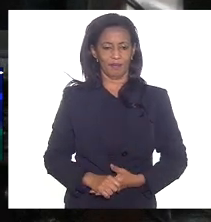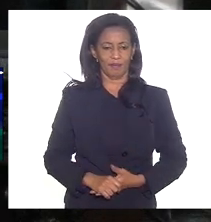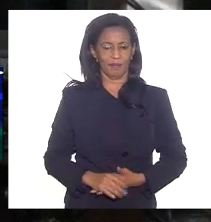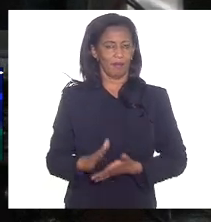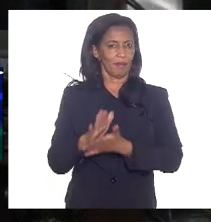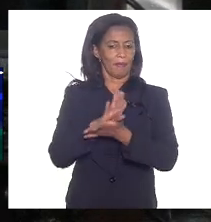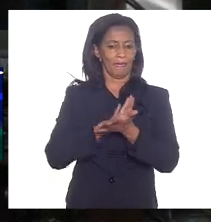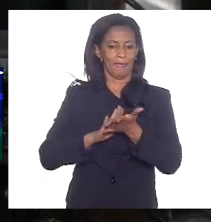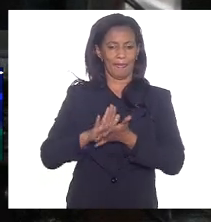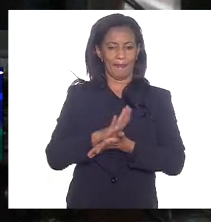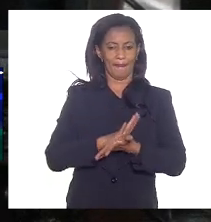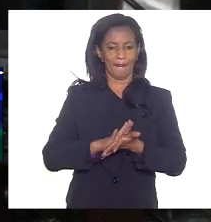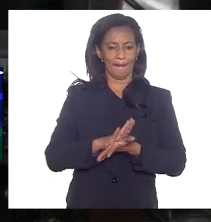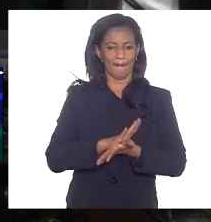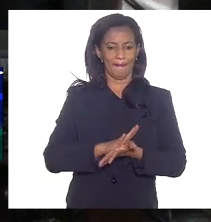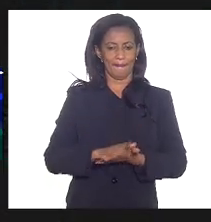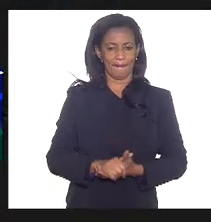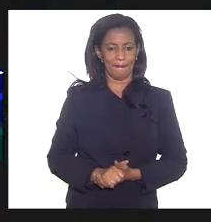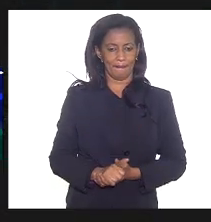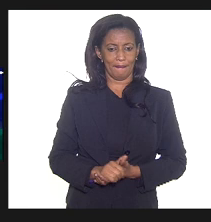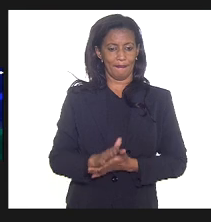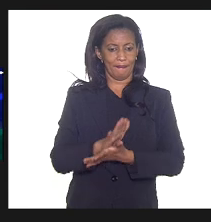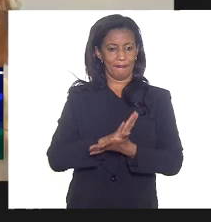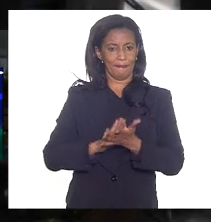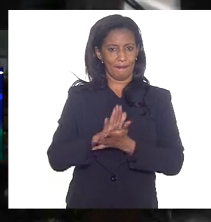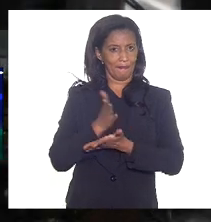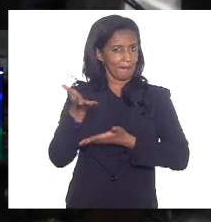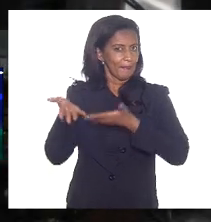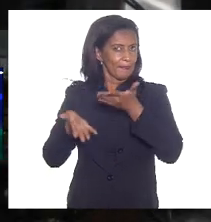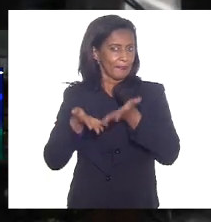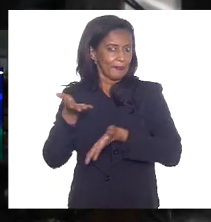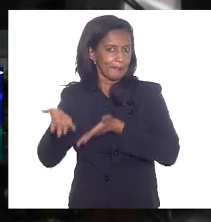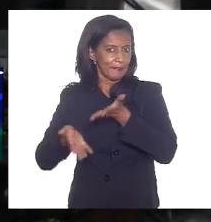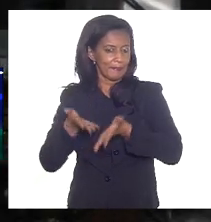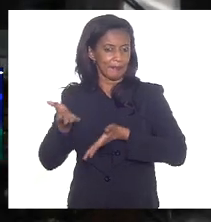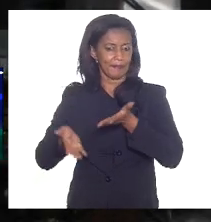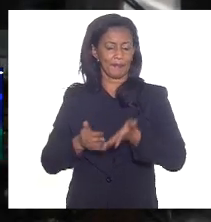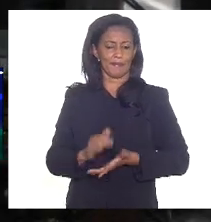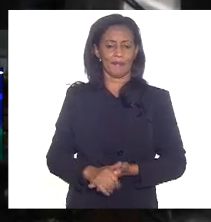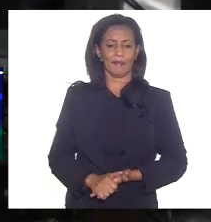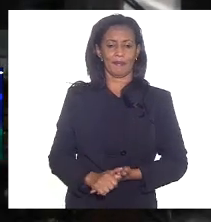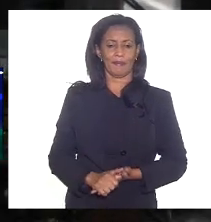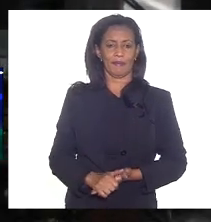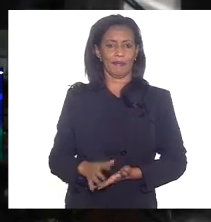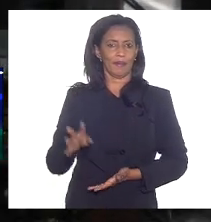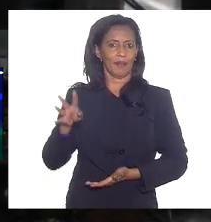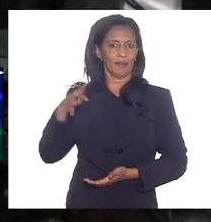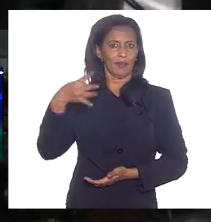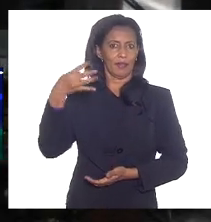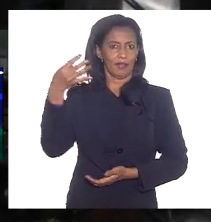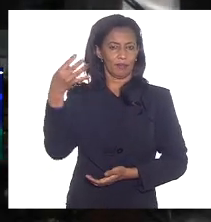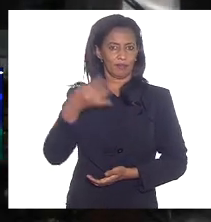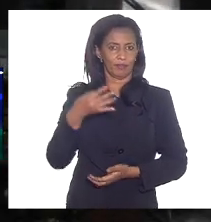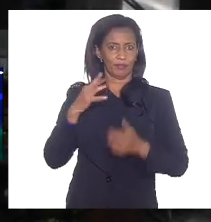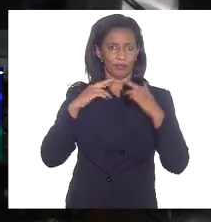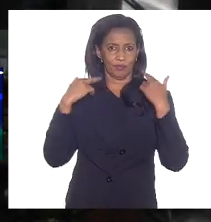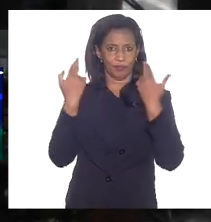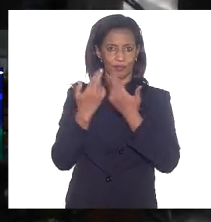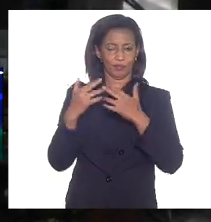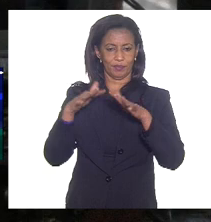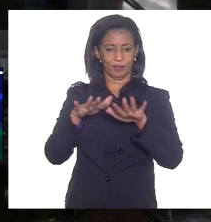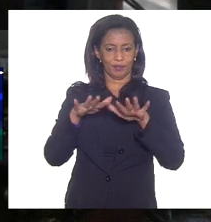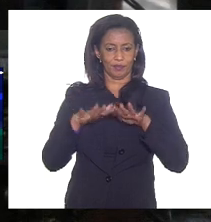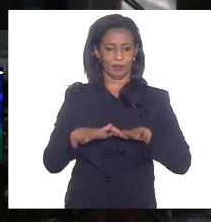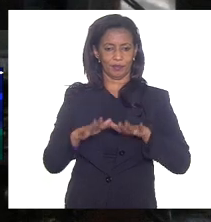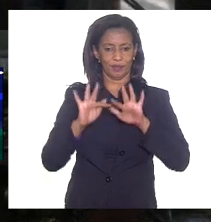Nada mais. Célio Jordão, presidente. Nada mais a tratar na quarta sessão, a mesma está encerrada. A